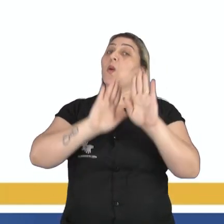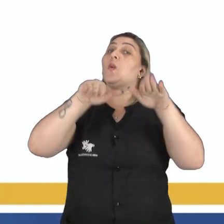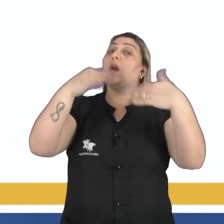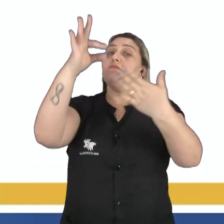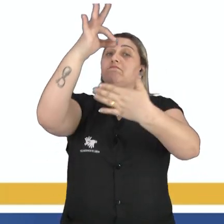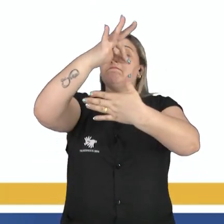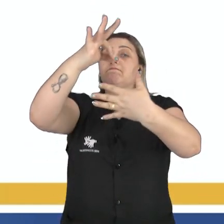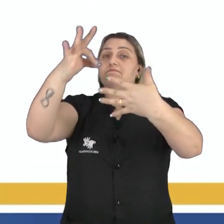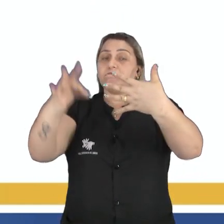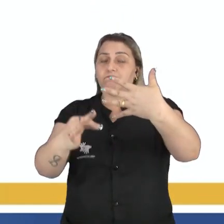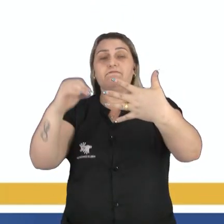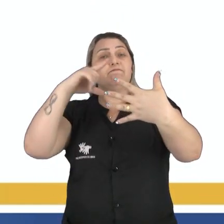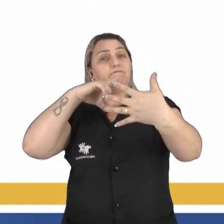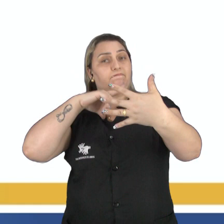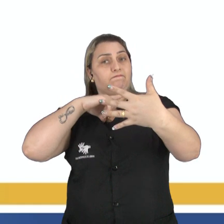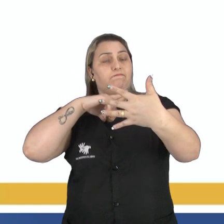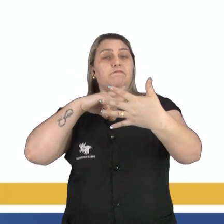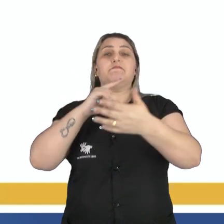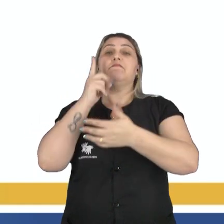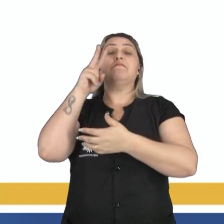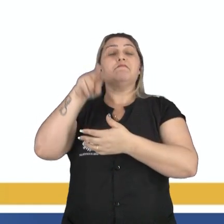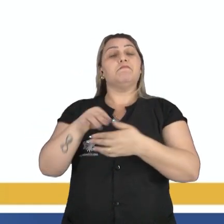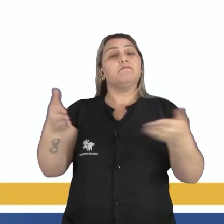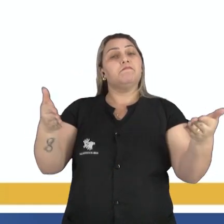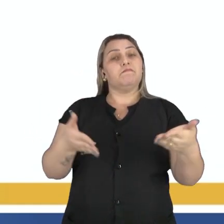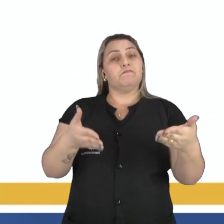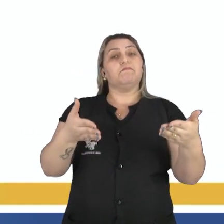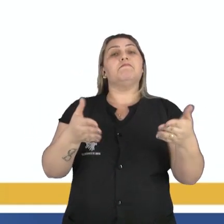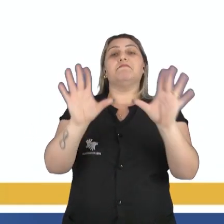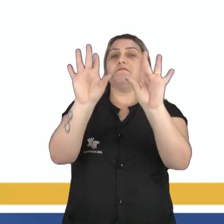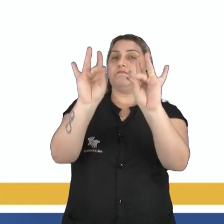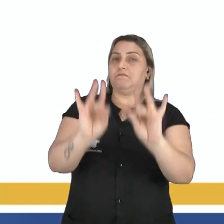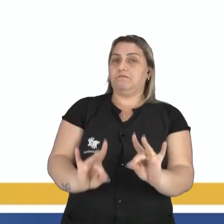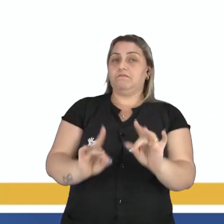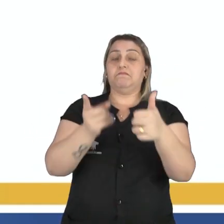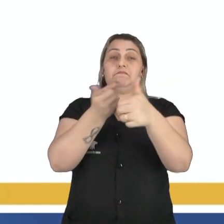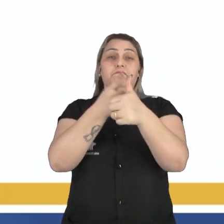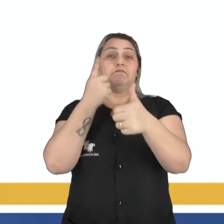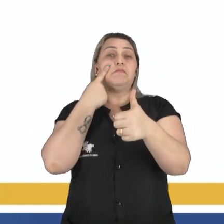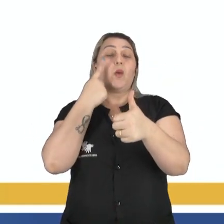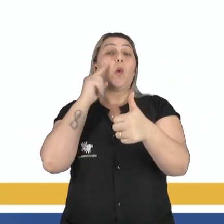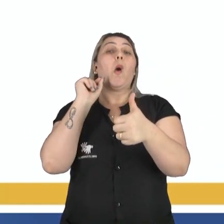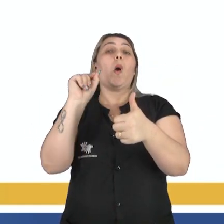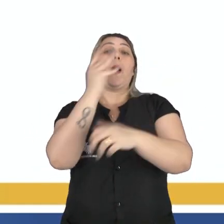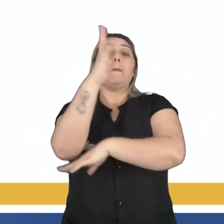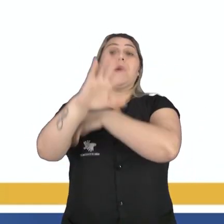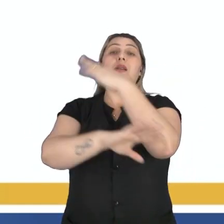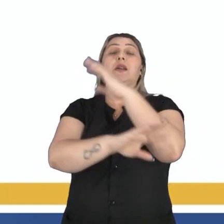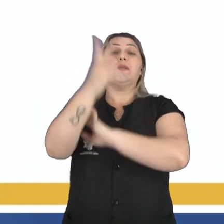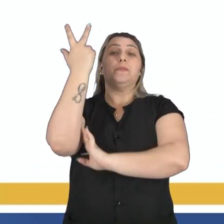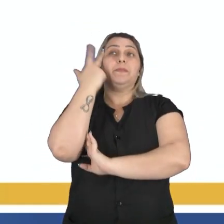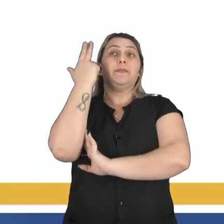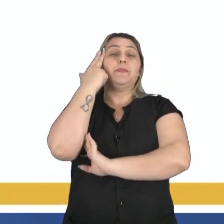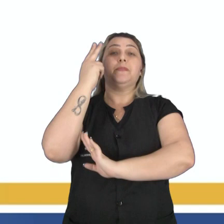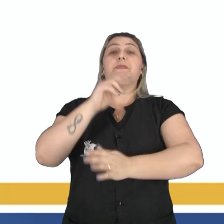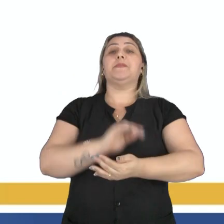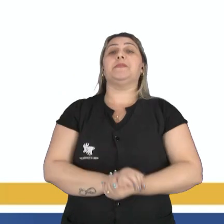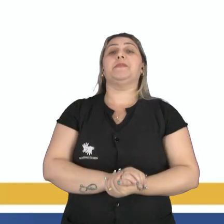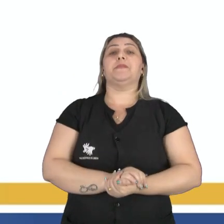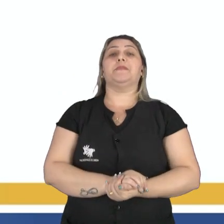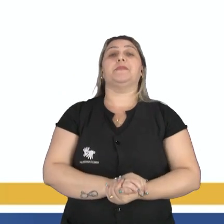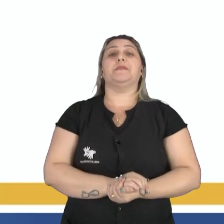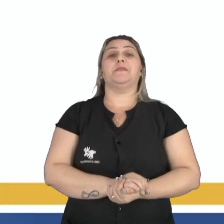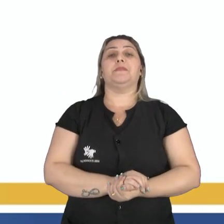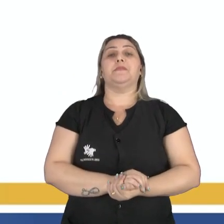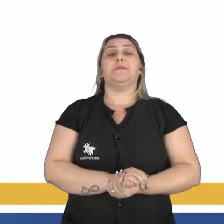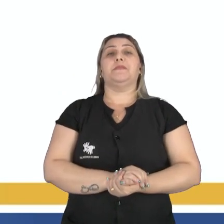são os elementos que contém nele. Mas vamos ver isso passo a passo. Vamos primeiro ver o que é paisagem natural. Veja só,